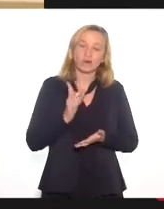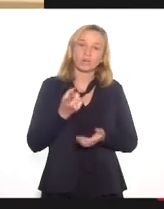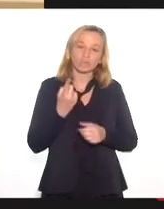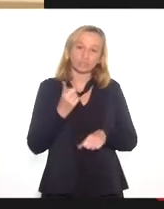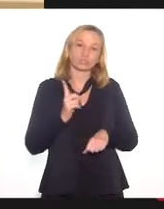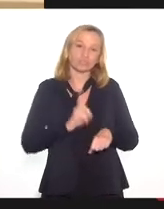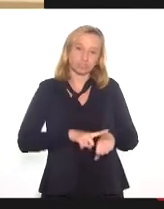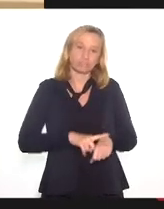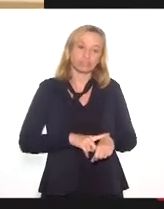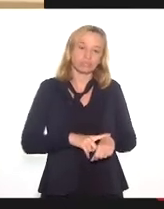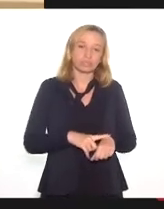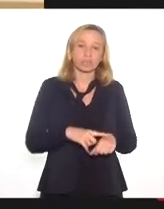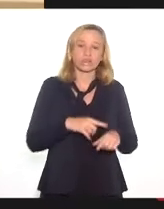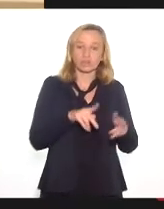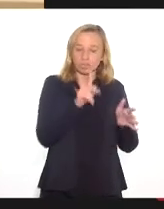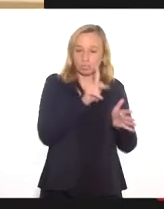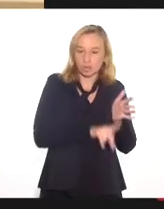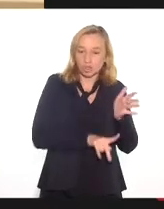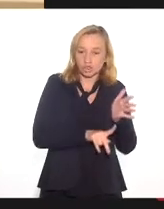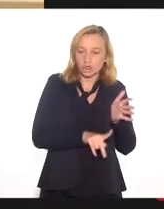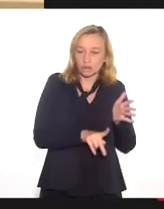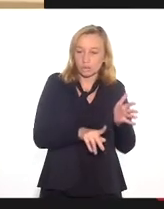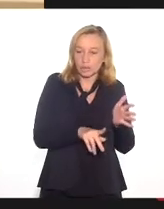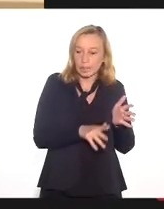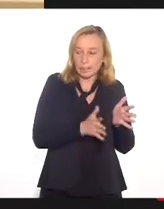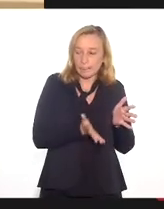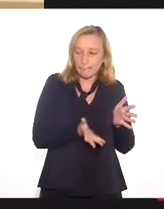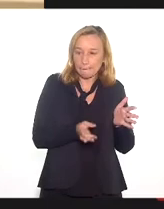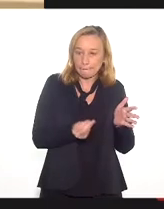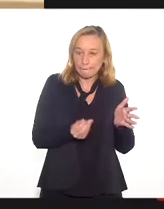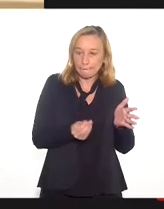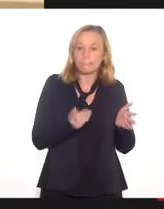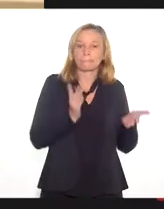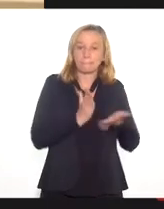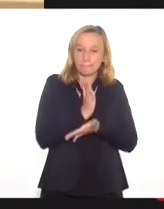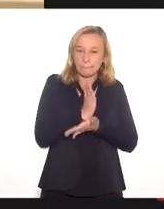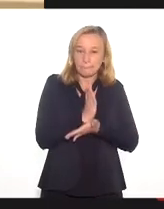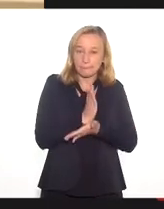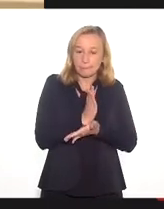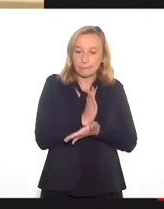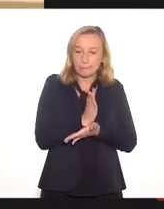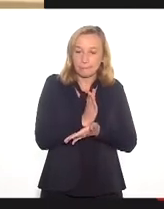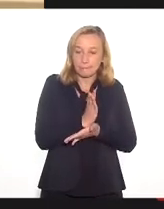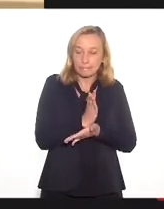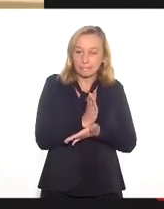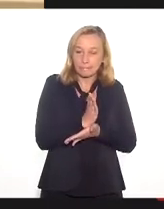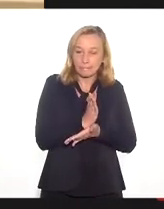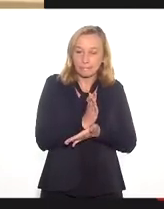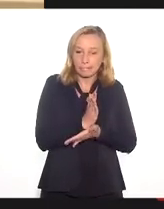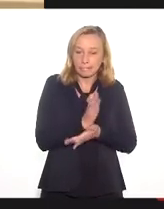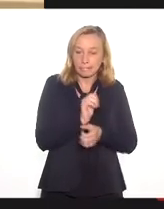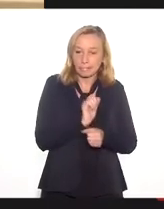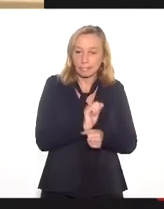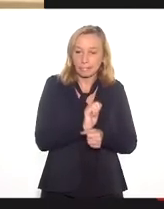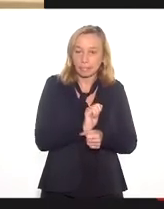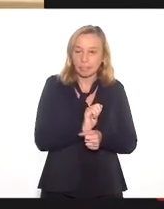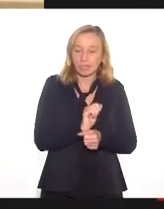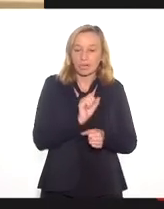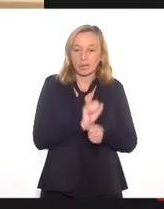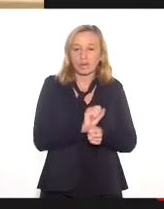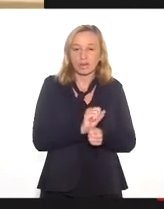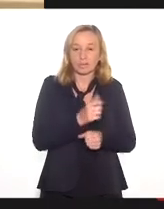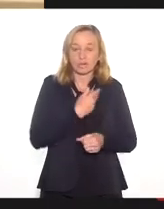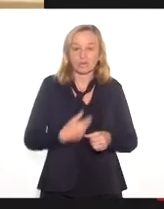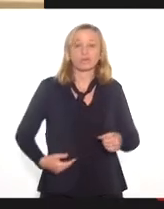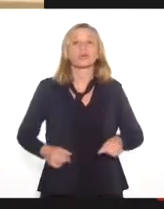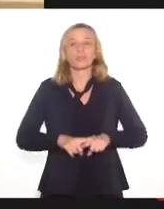tempo que esse projeto foi aprovado e sancionado pelo governador, mas